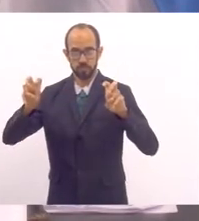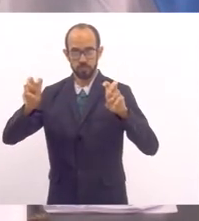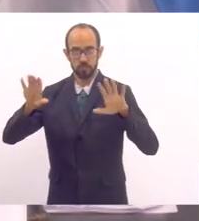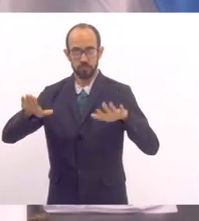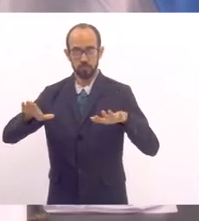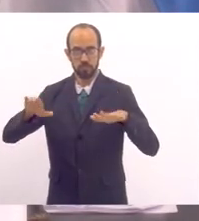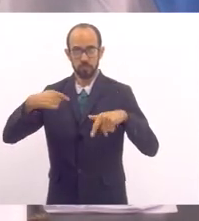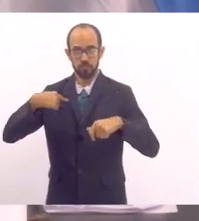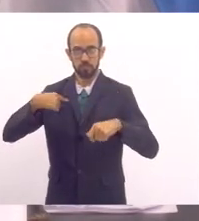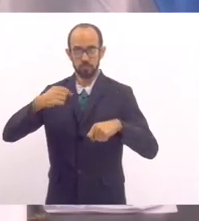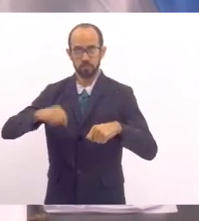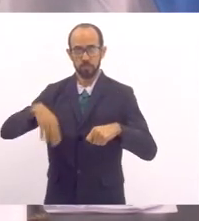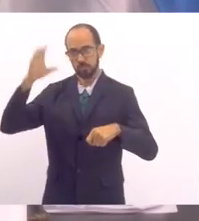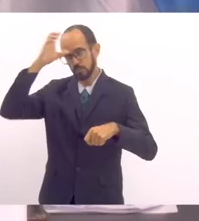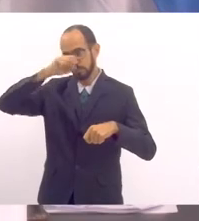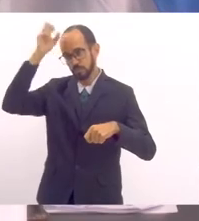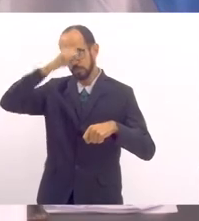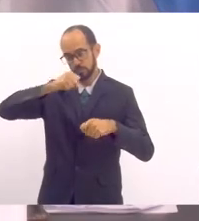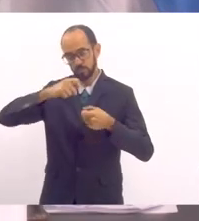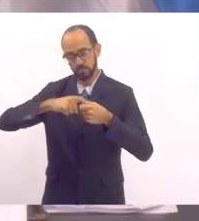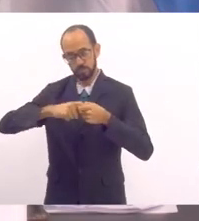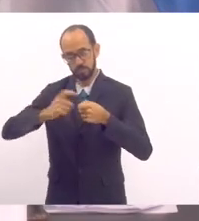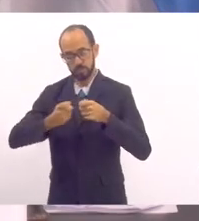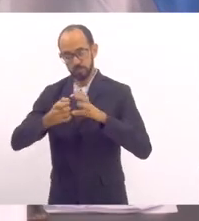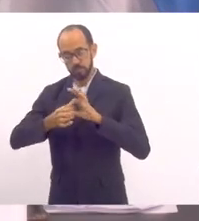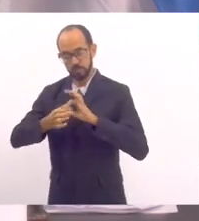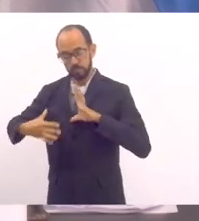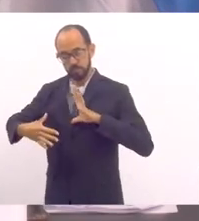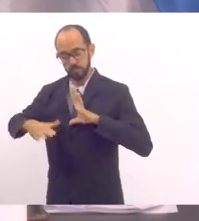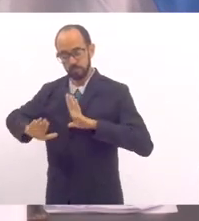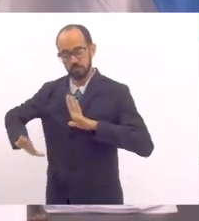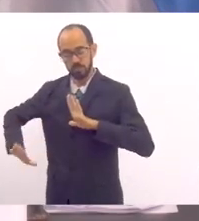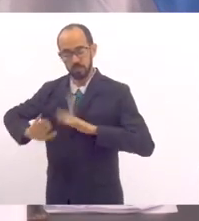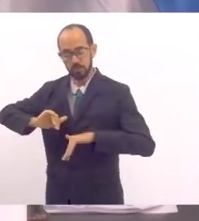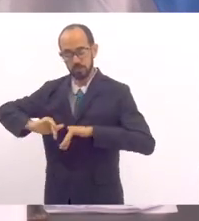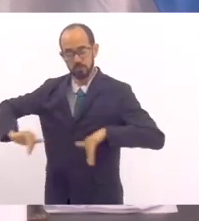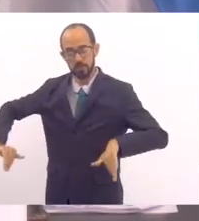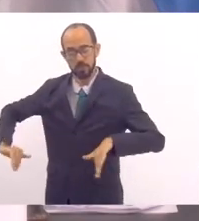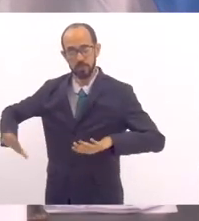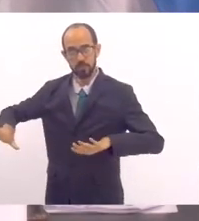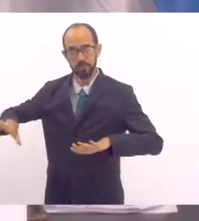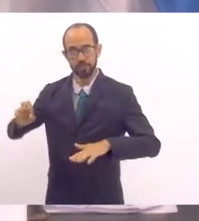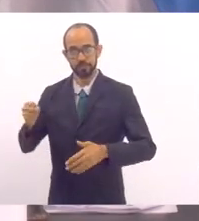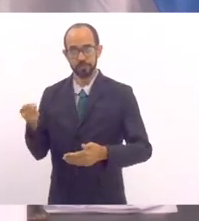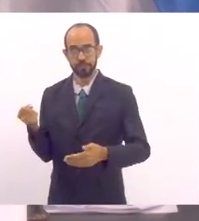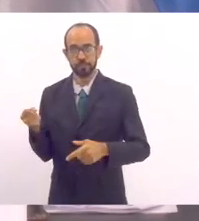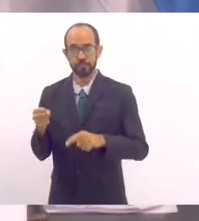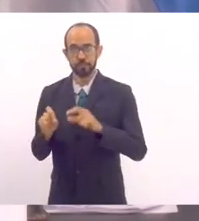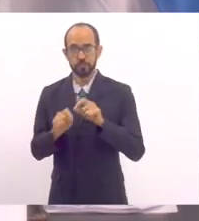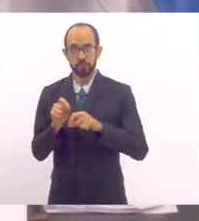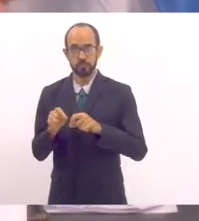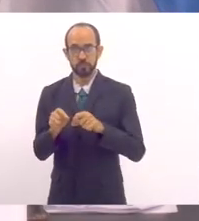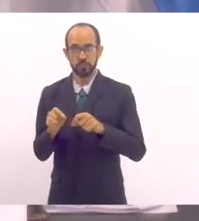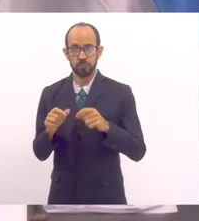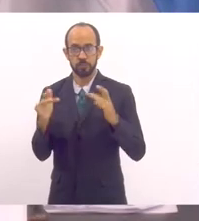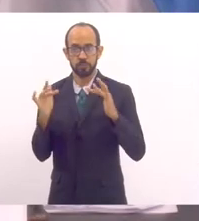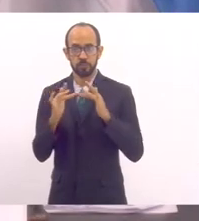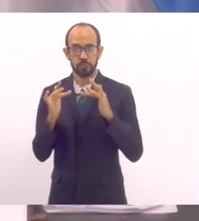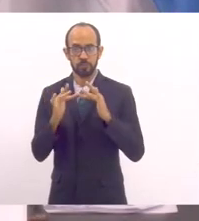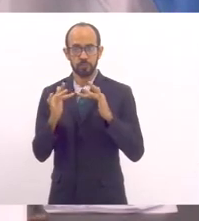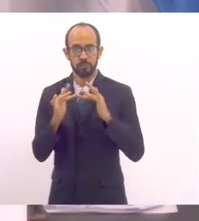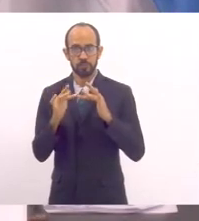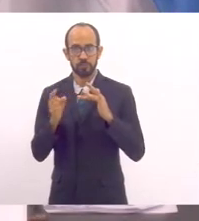eu aprendi a desvincular. Mas, quando eu recebo do outro lado, eu não sinto a